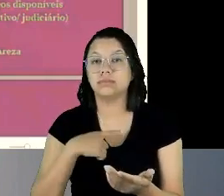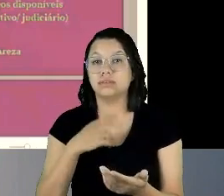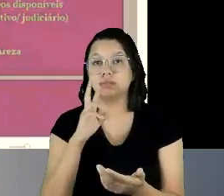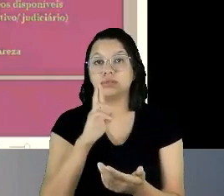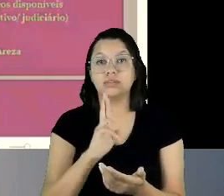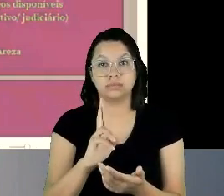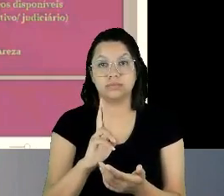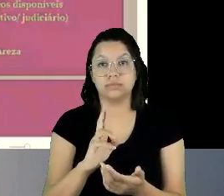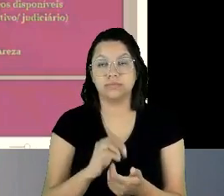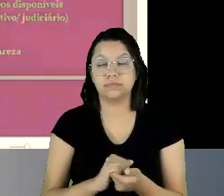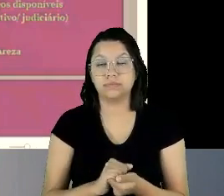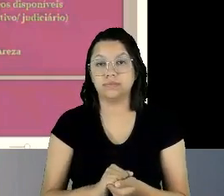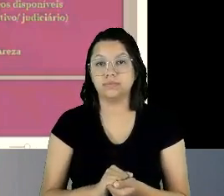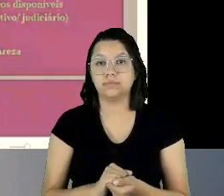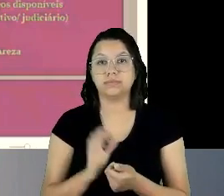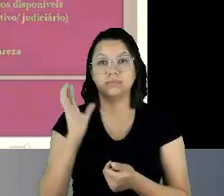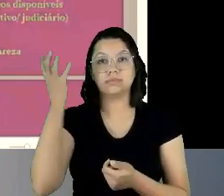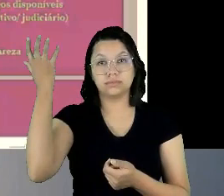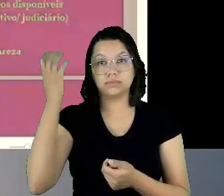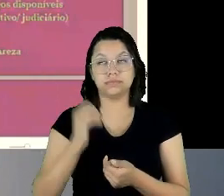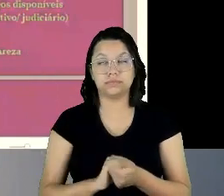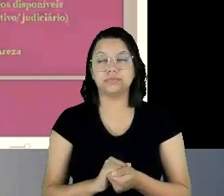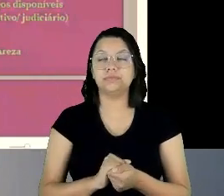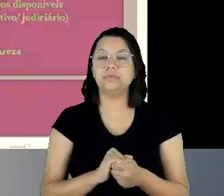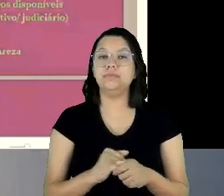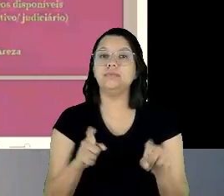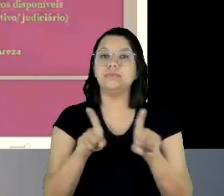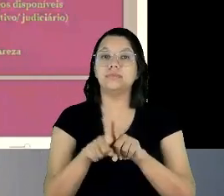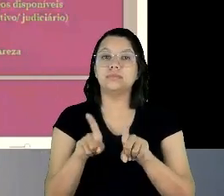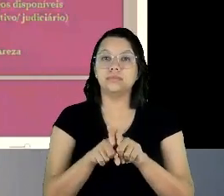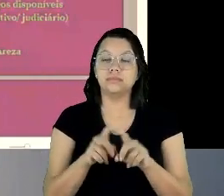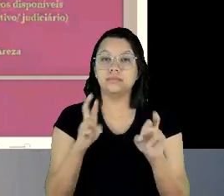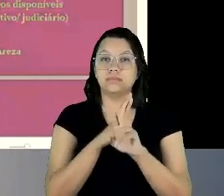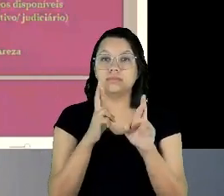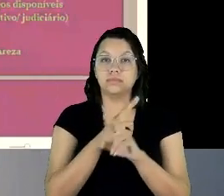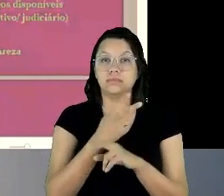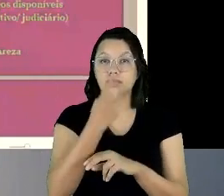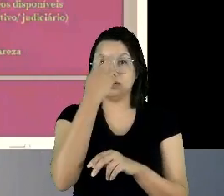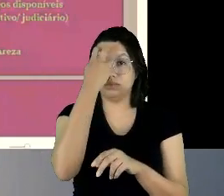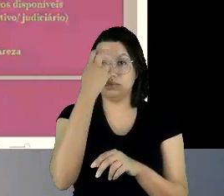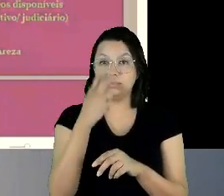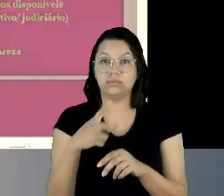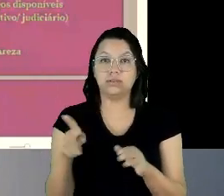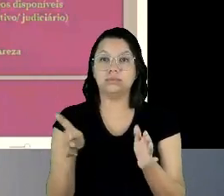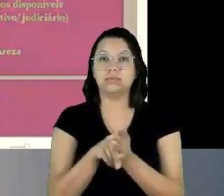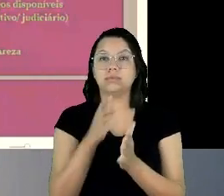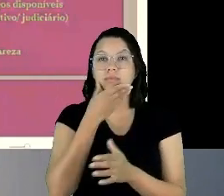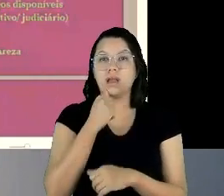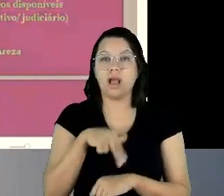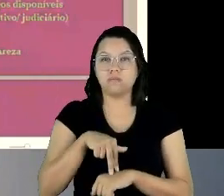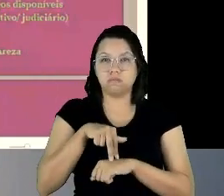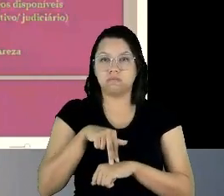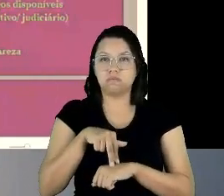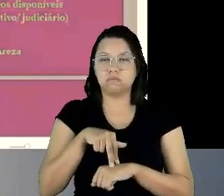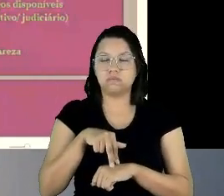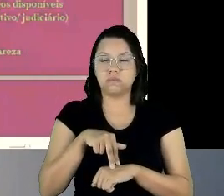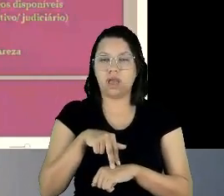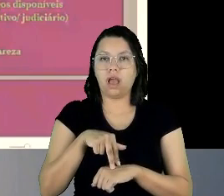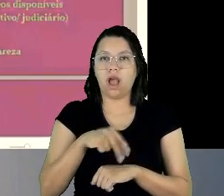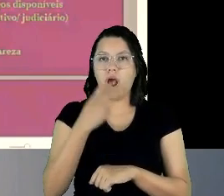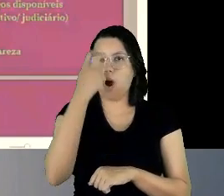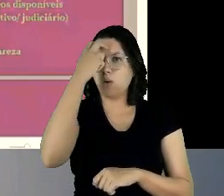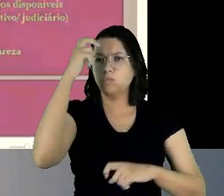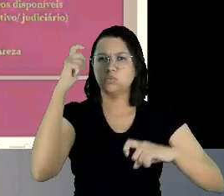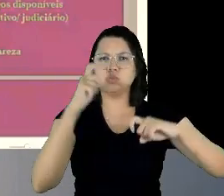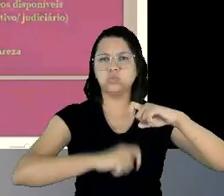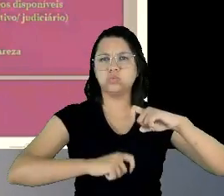uma resolução. A gente tem uma questão de uma cultura patriarcal ou cultura do estupro, que significa